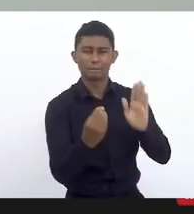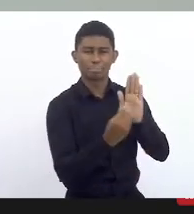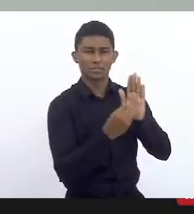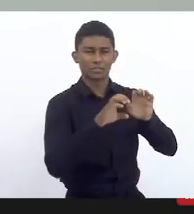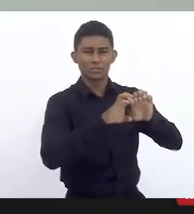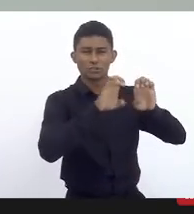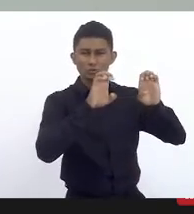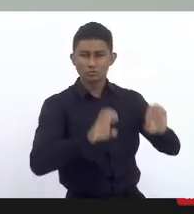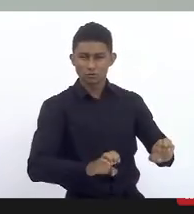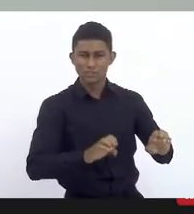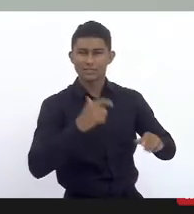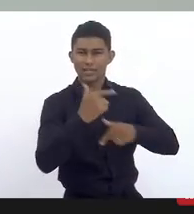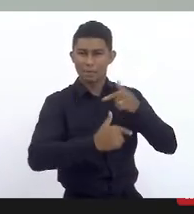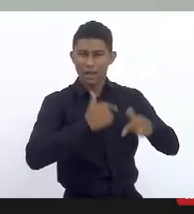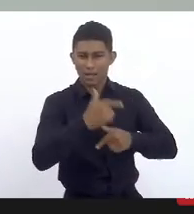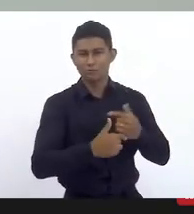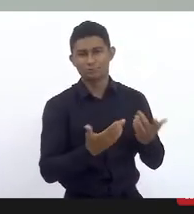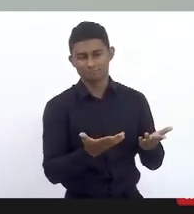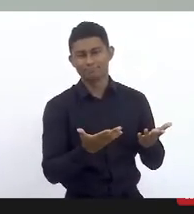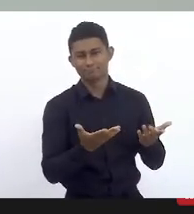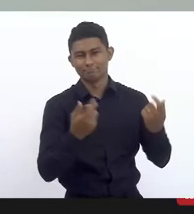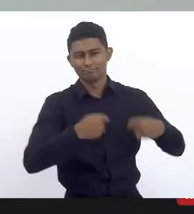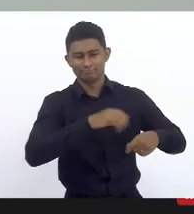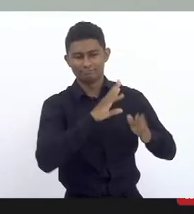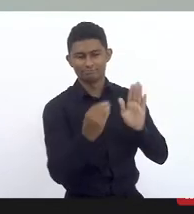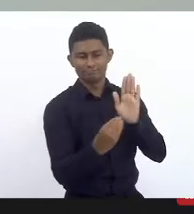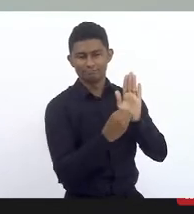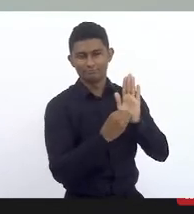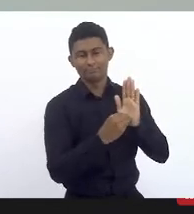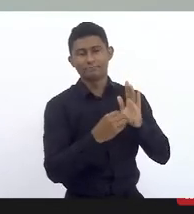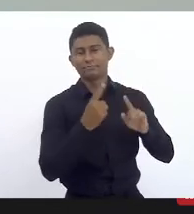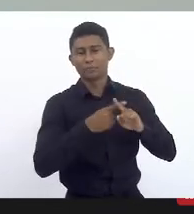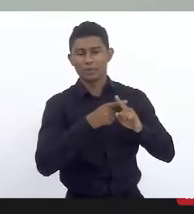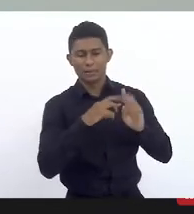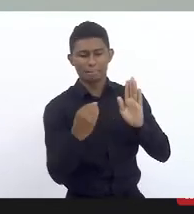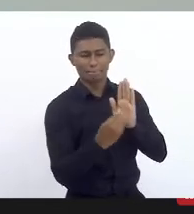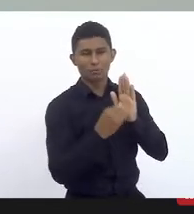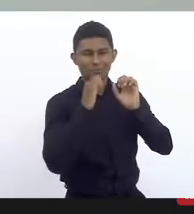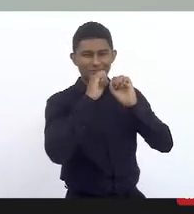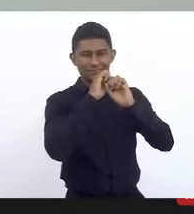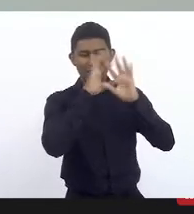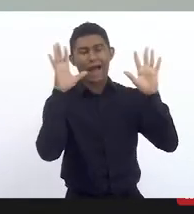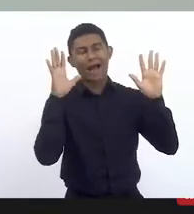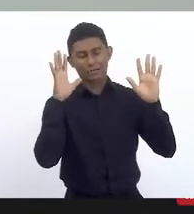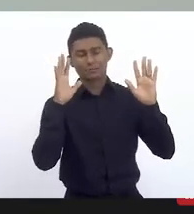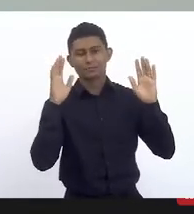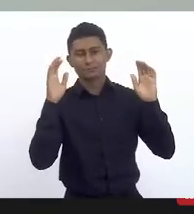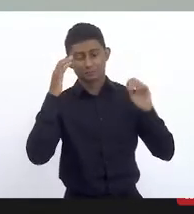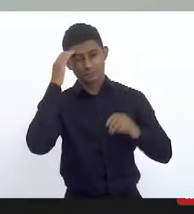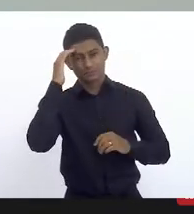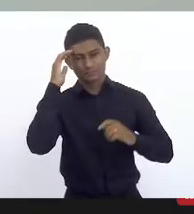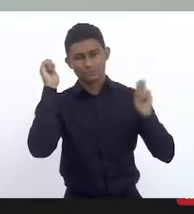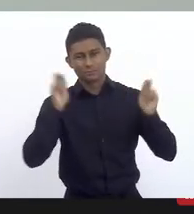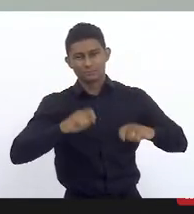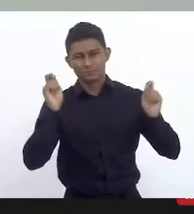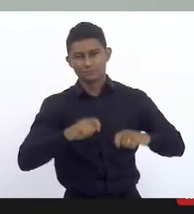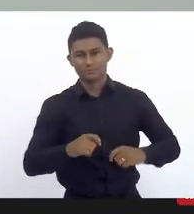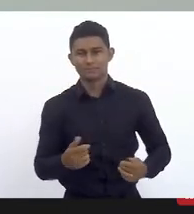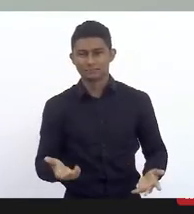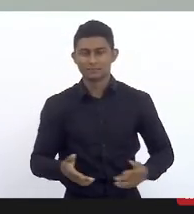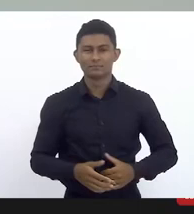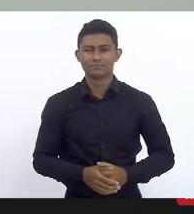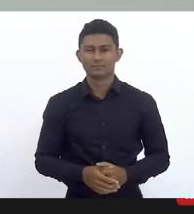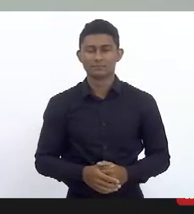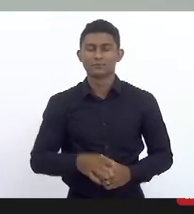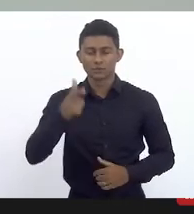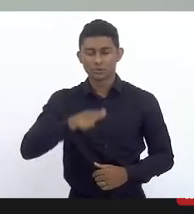seja, nesse ponto, trazida de forma mais clara e mais ampla com relação à iniciativa de infraestrutura. Então, eu mais